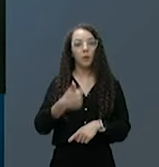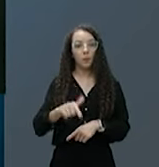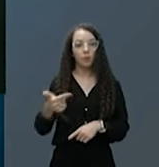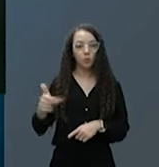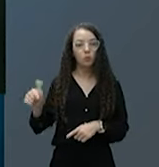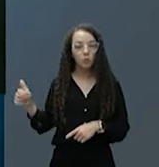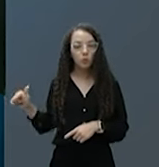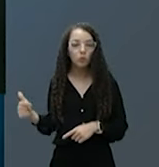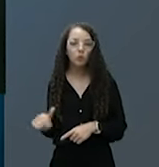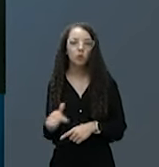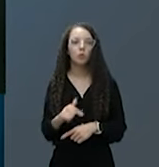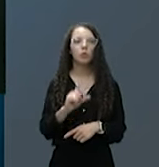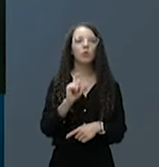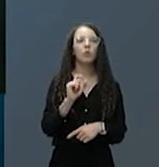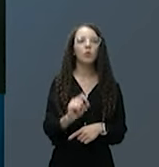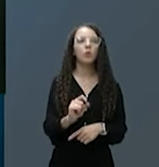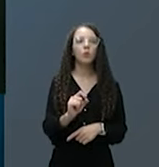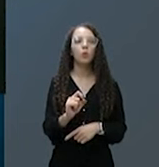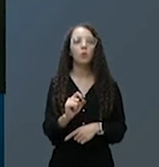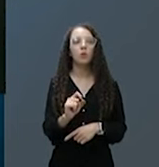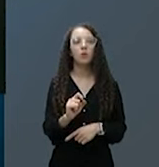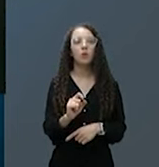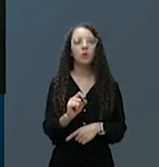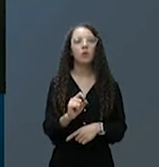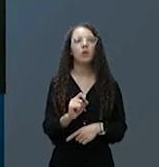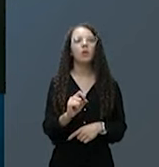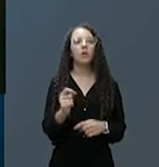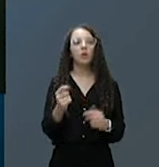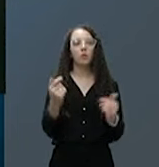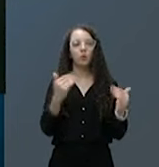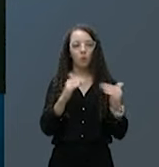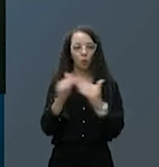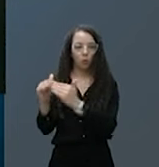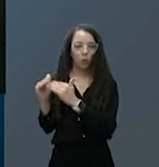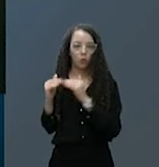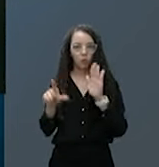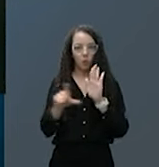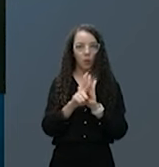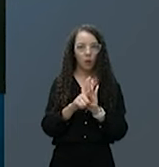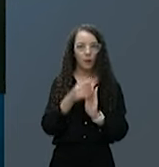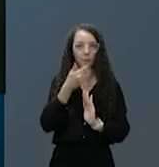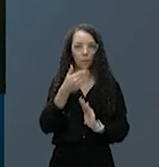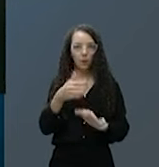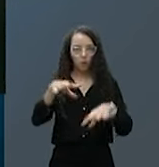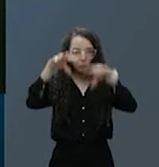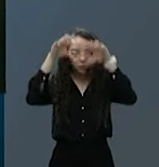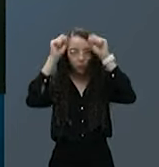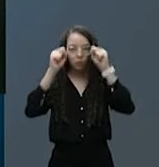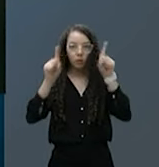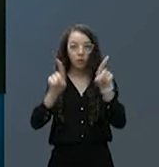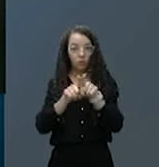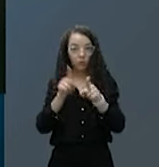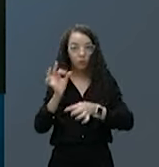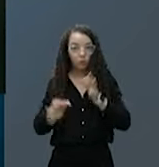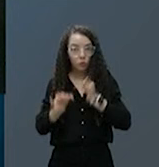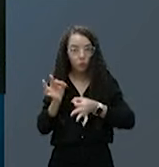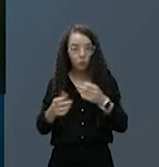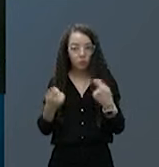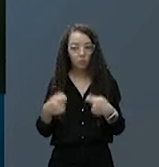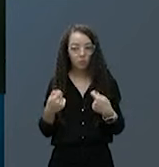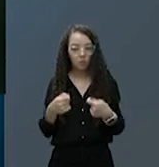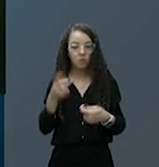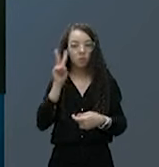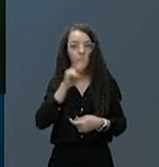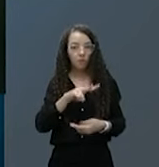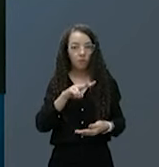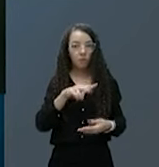preceito legal referido estabelece que os juízes e tribunais deverão observar os acórdãos em